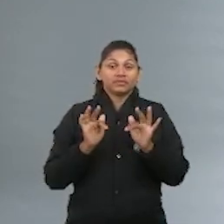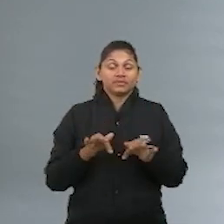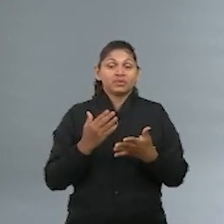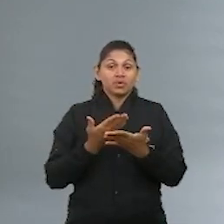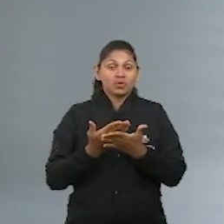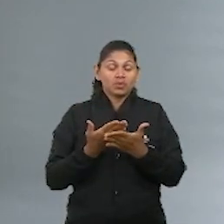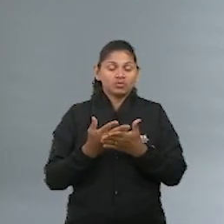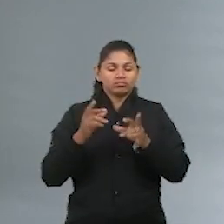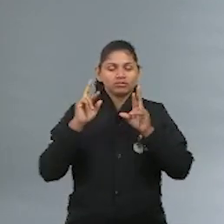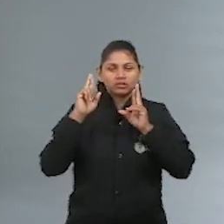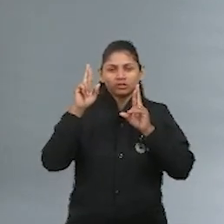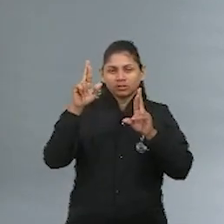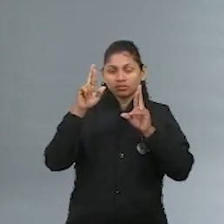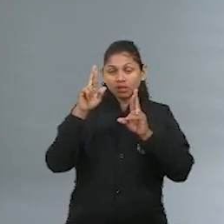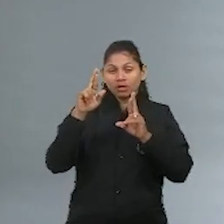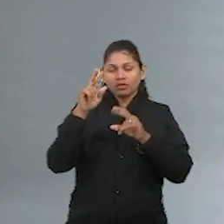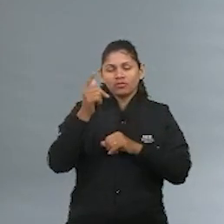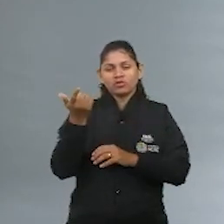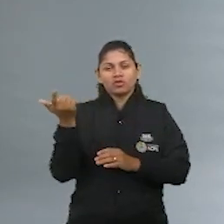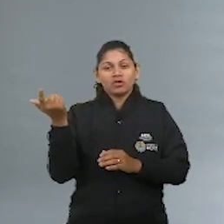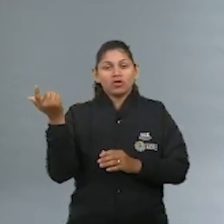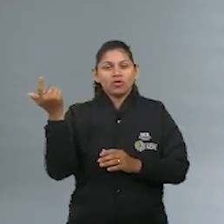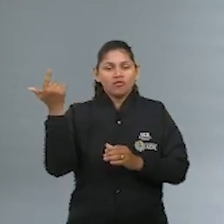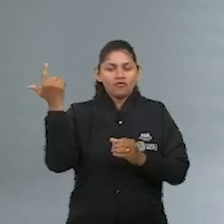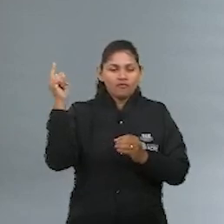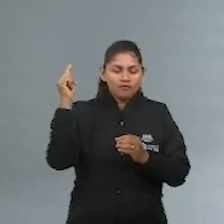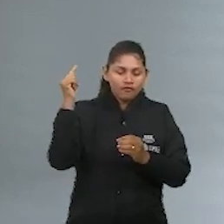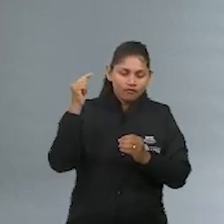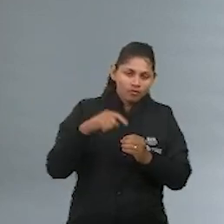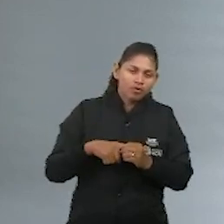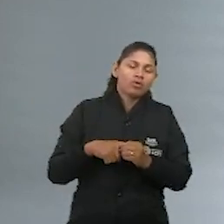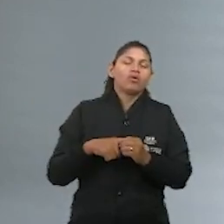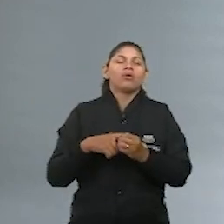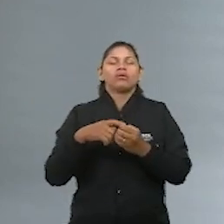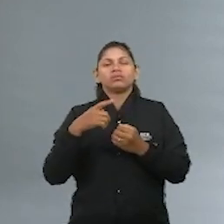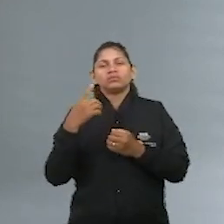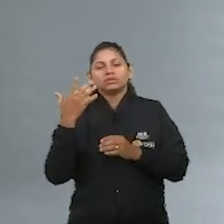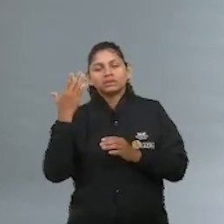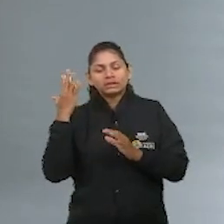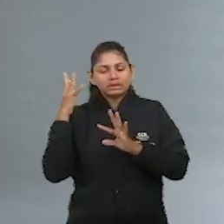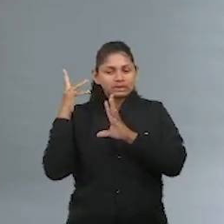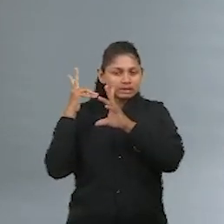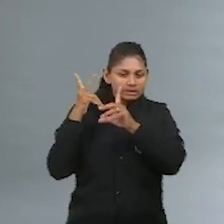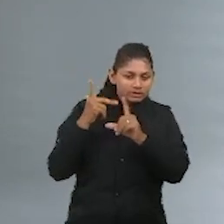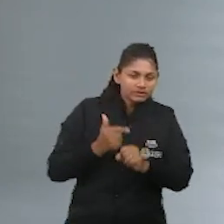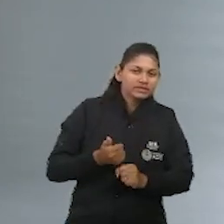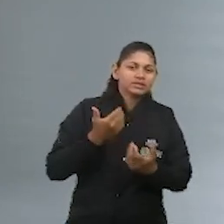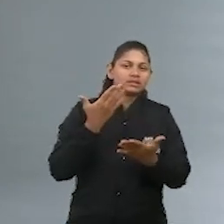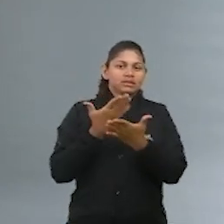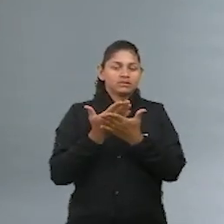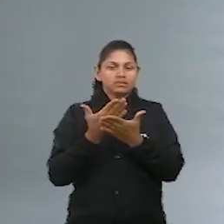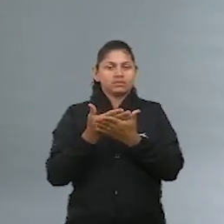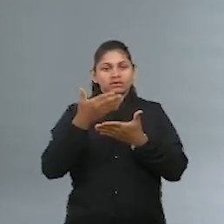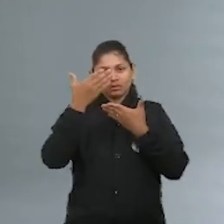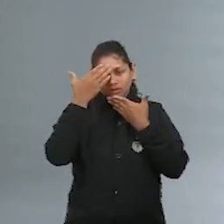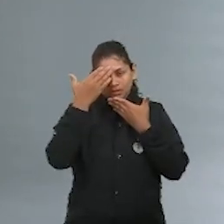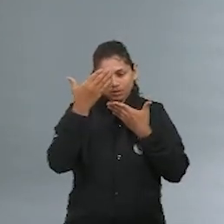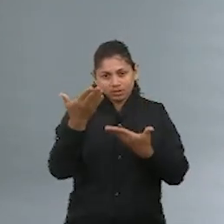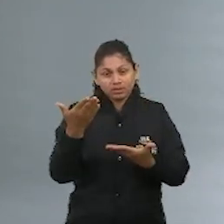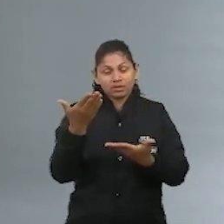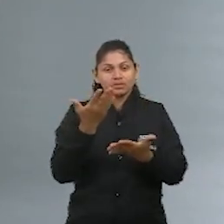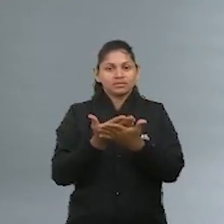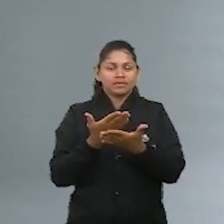espero muito que vocês revisem essa parte. Vocês têm que revisar aí. E eu agradeço, né, por mais essa